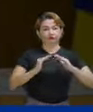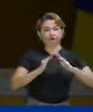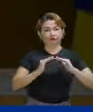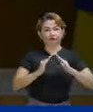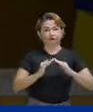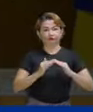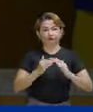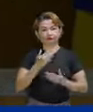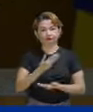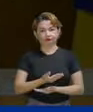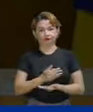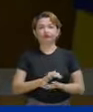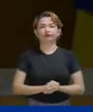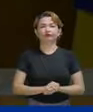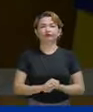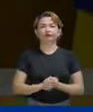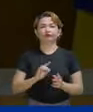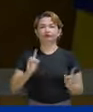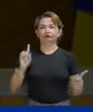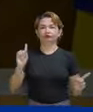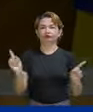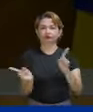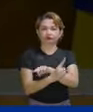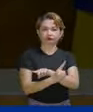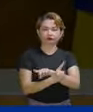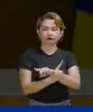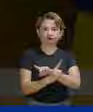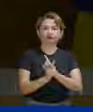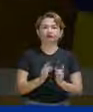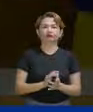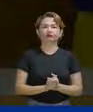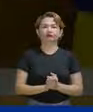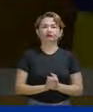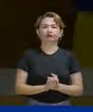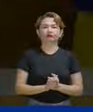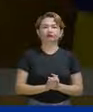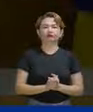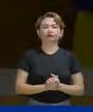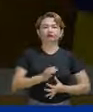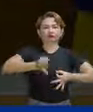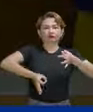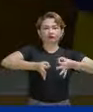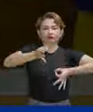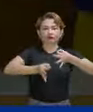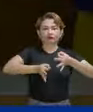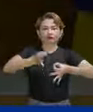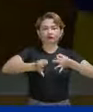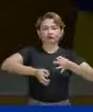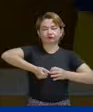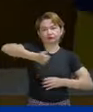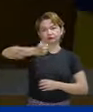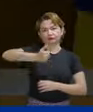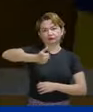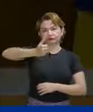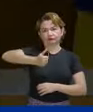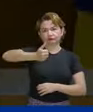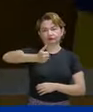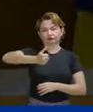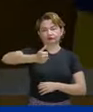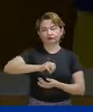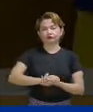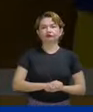solicitação dele, eu vou inverter a ordem, colocando para julgamento em primeiro